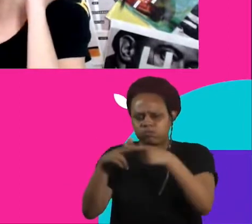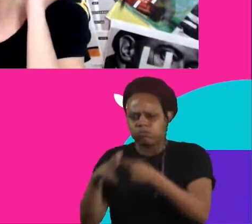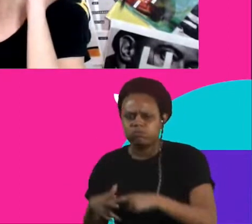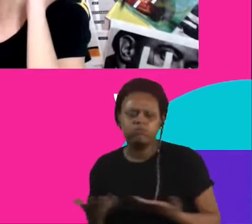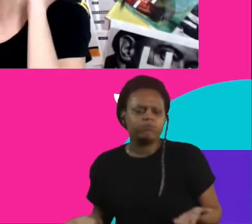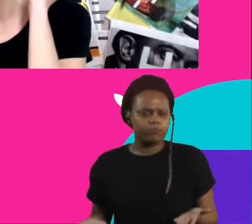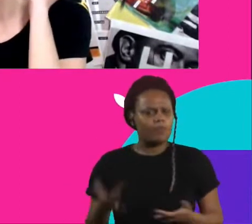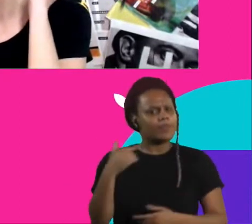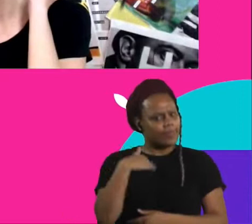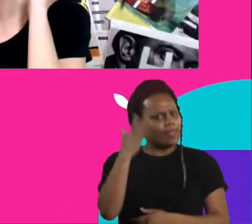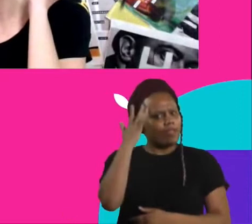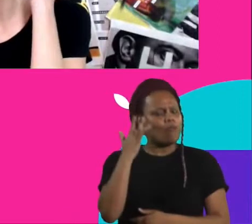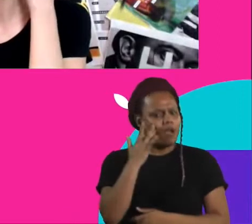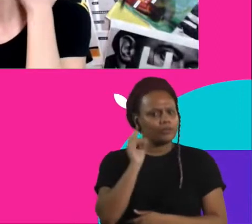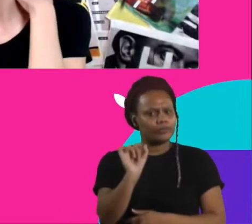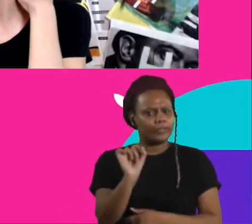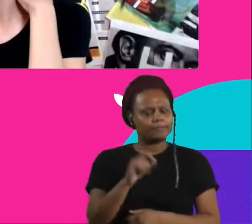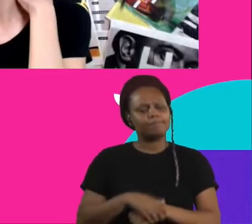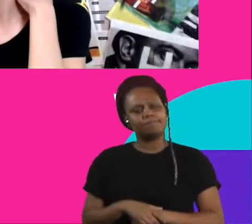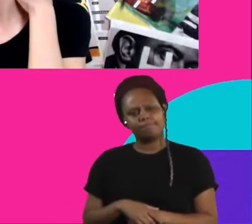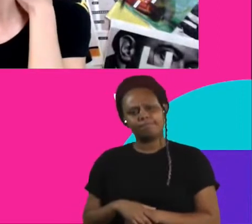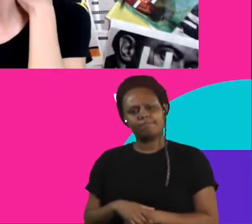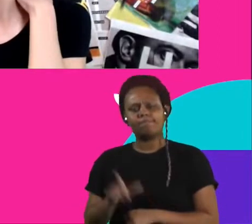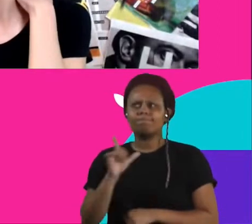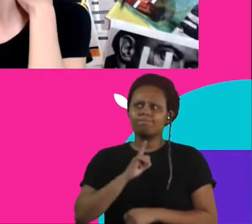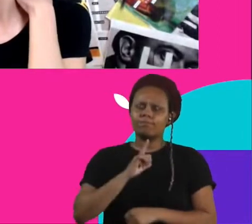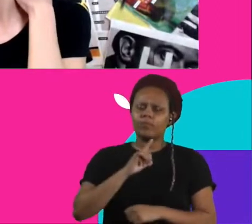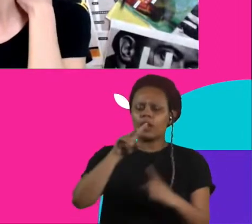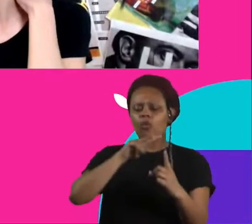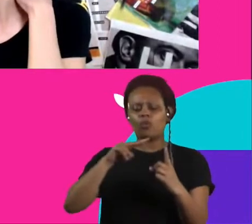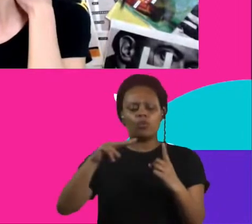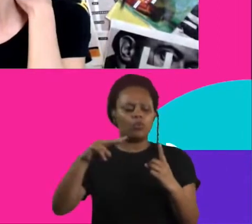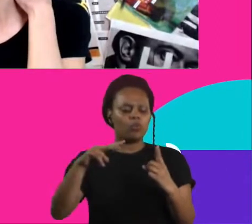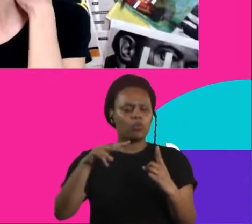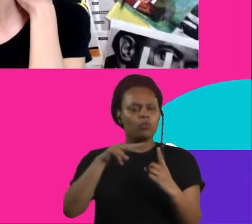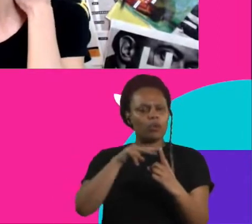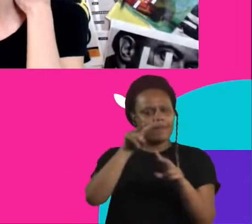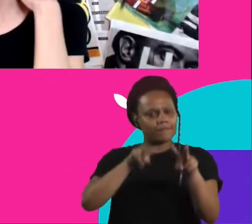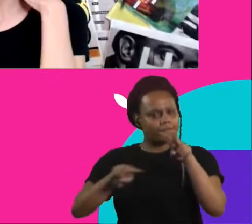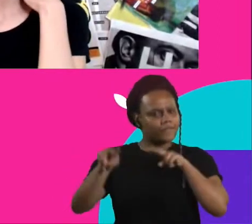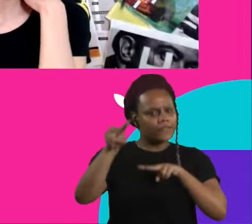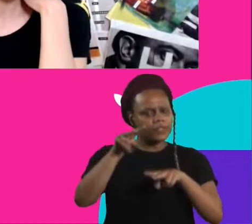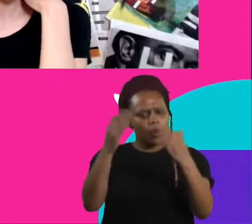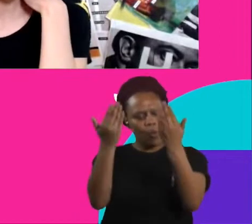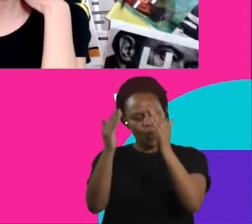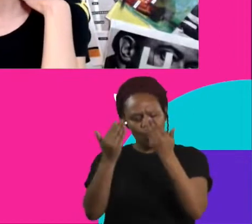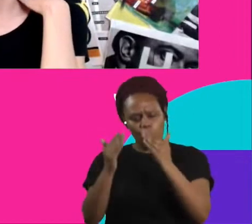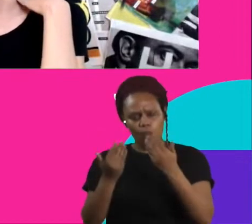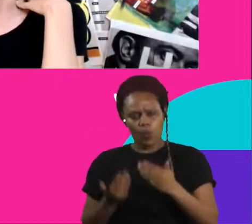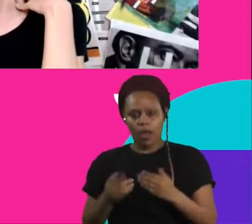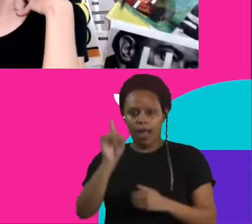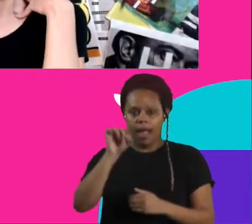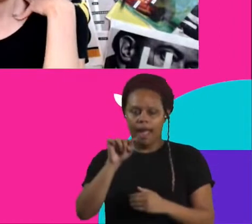super acho que ter uma visão mais analítica das coisas é crucial. Então,